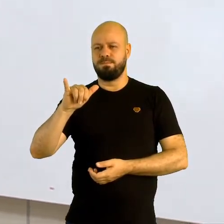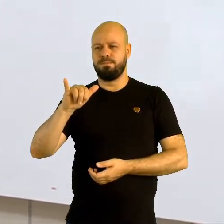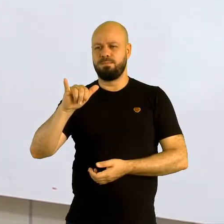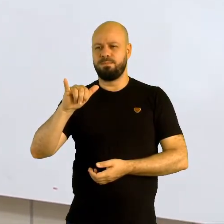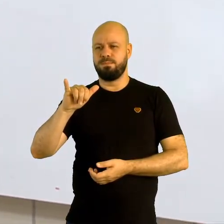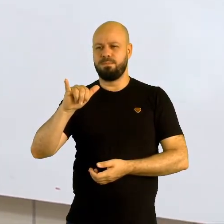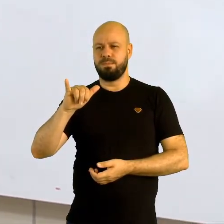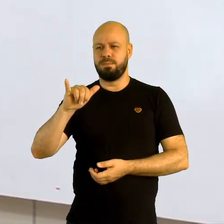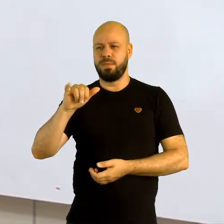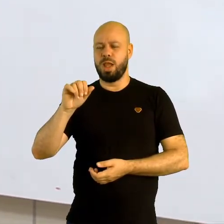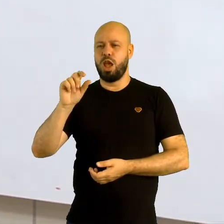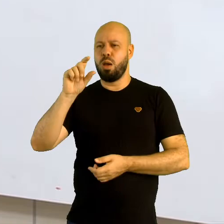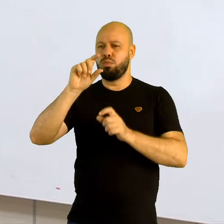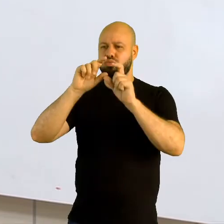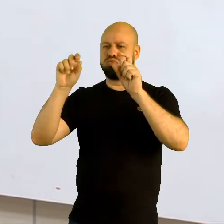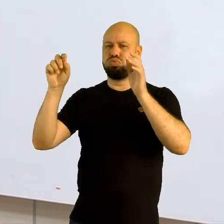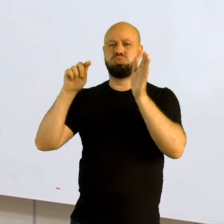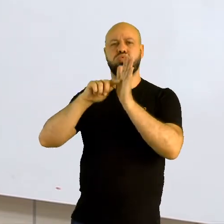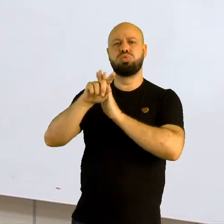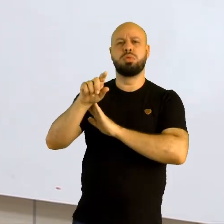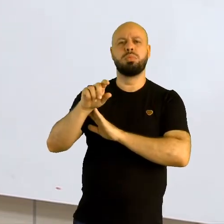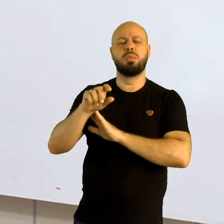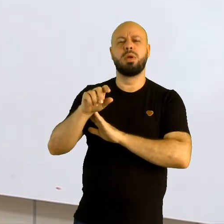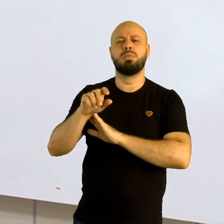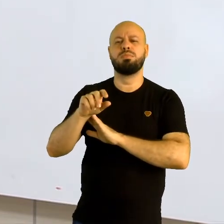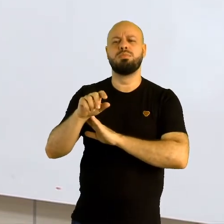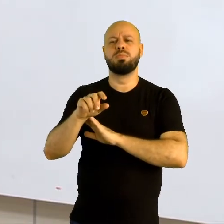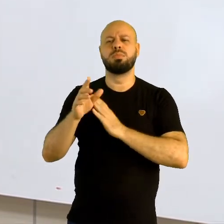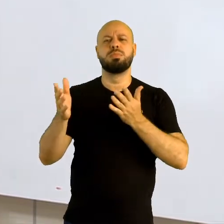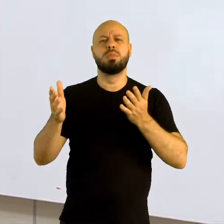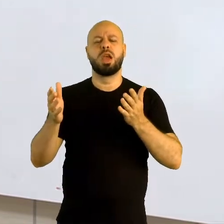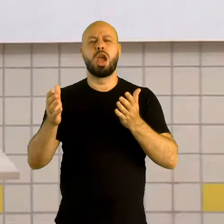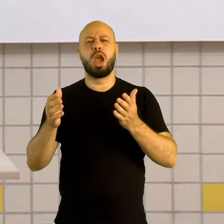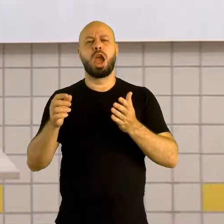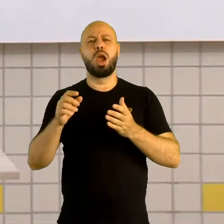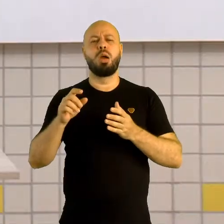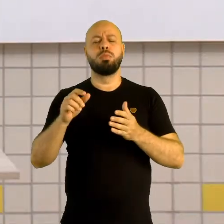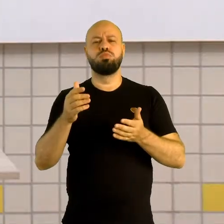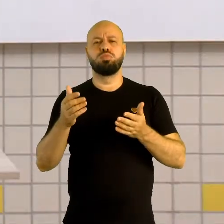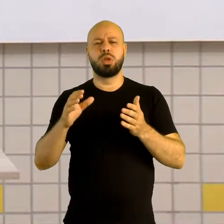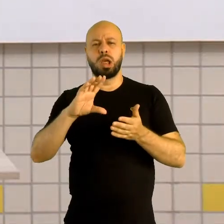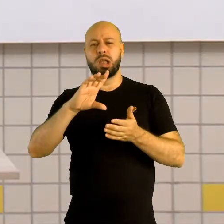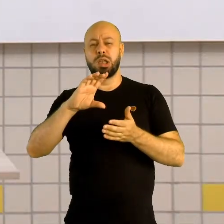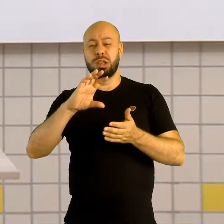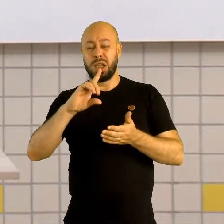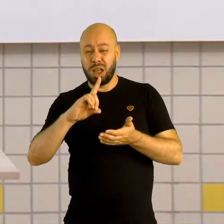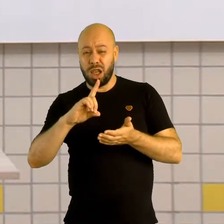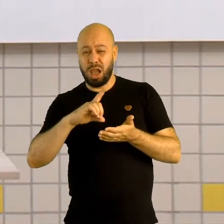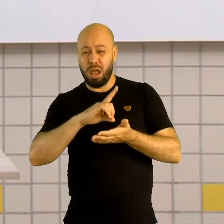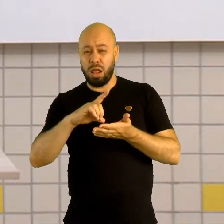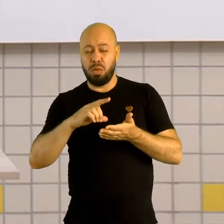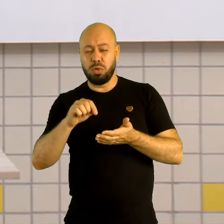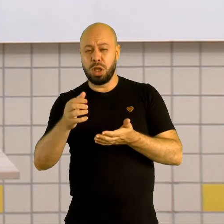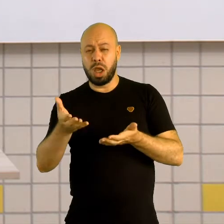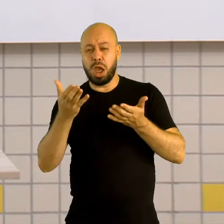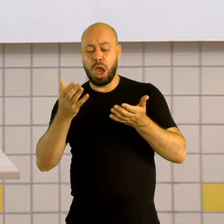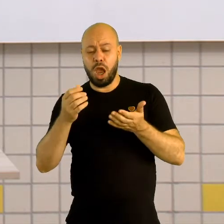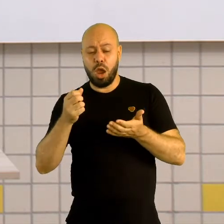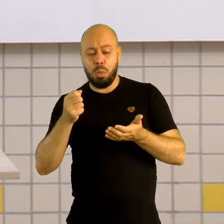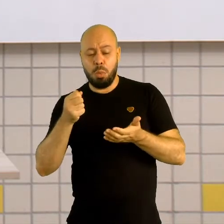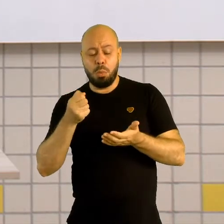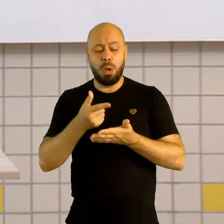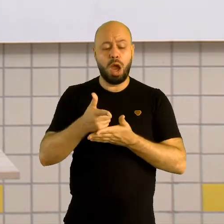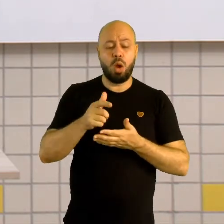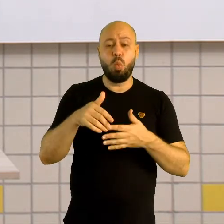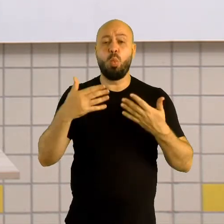Então eu faço essa pergunta. Which CD do you want to buy? Eu estou perguntando ao